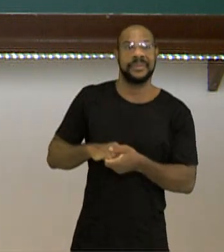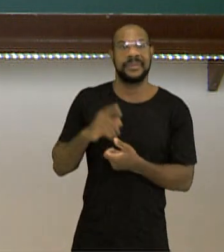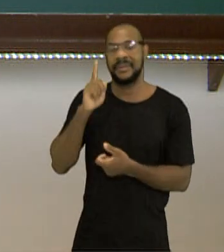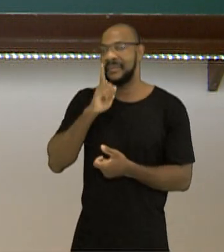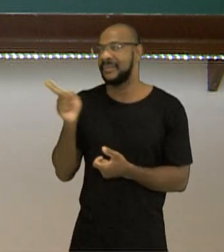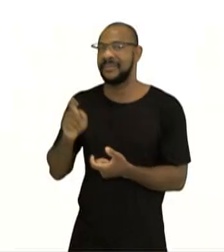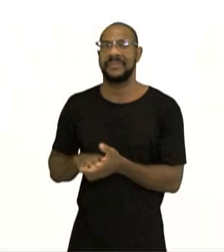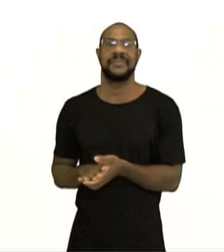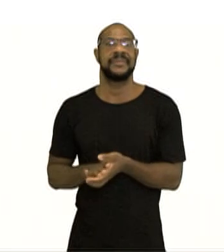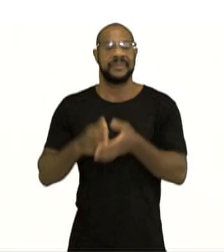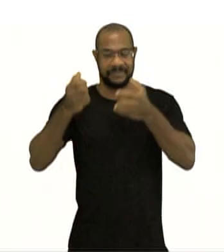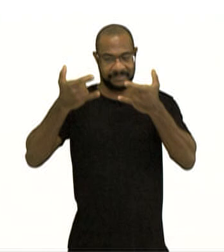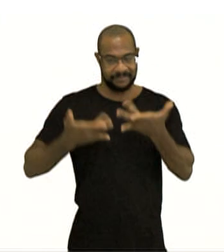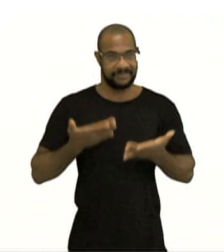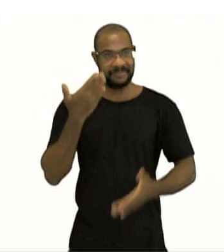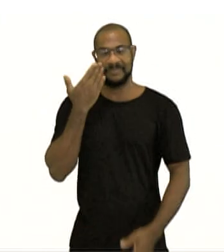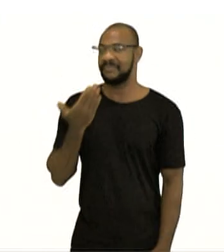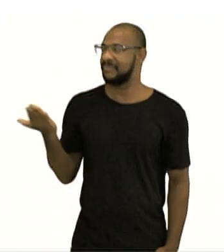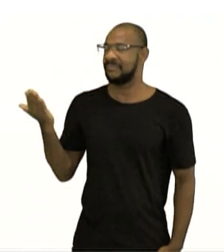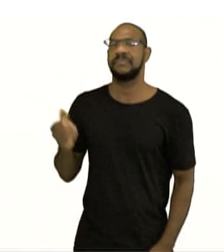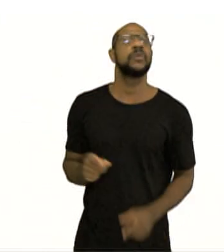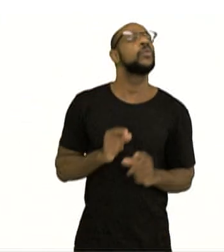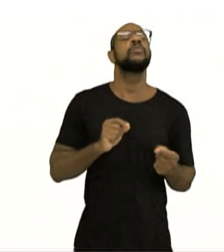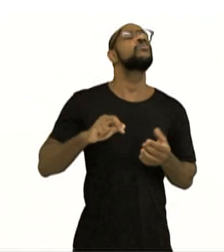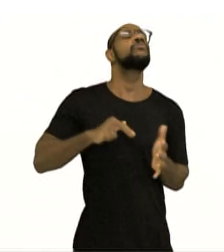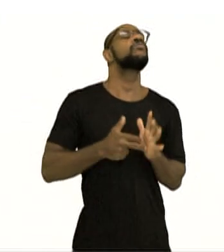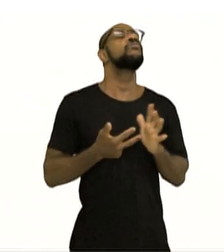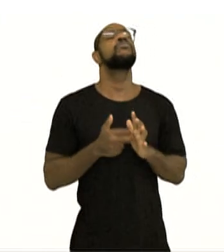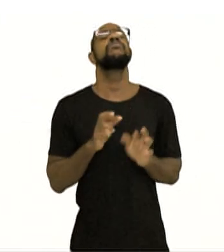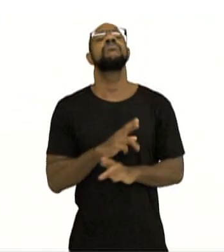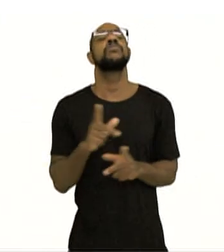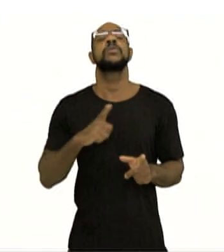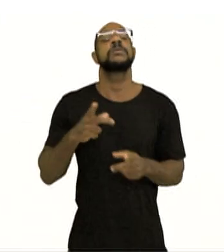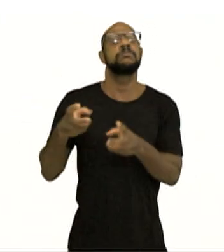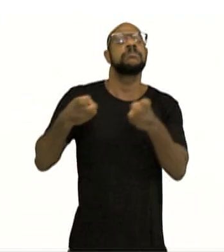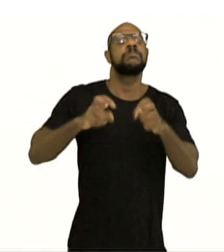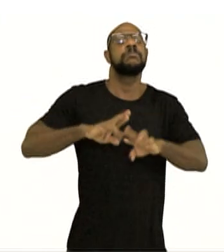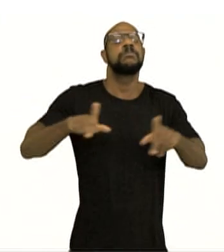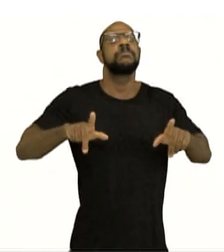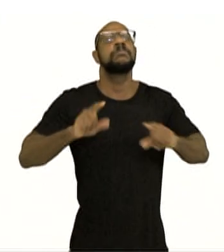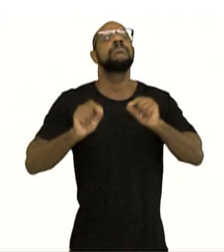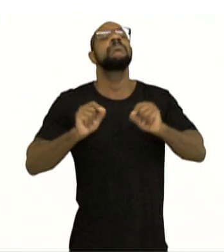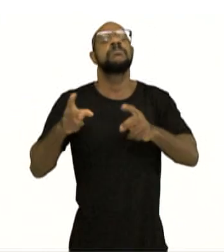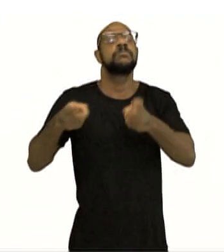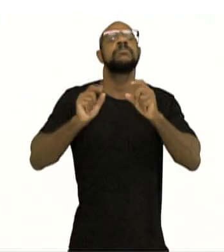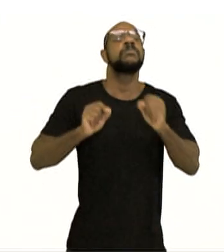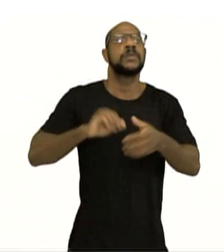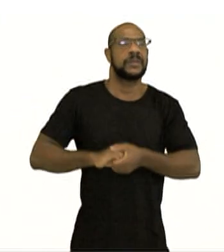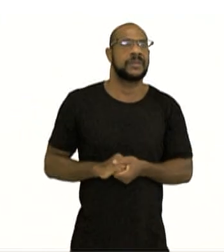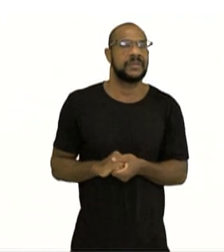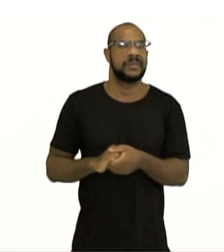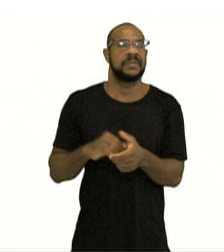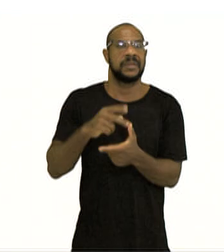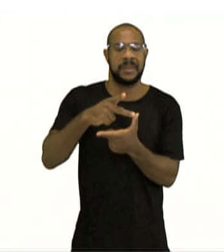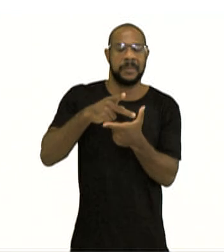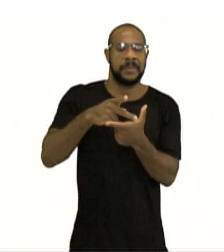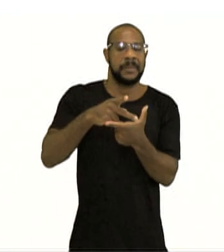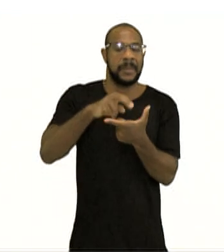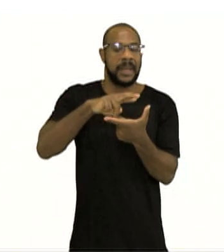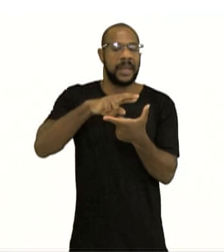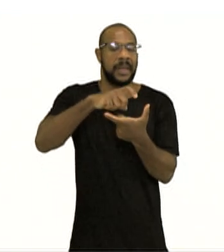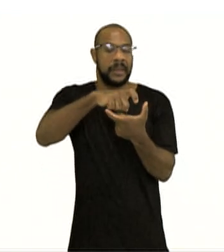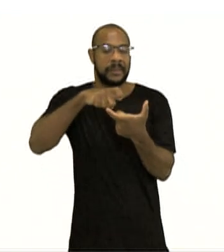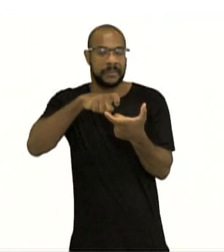das paroxítonas. O que tem de diferente entre paroxítona e proparoxítona?